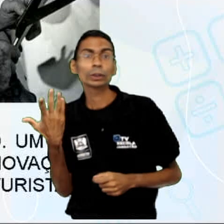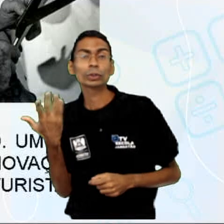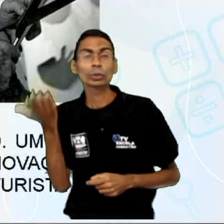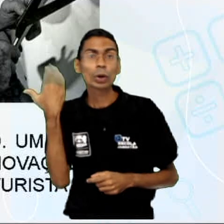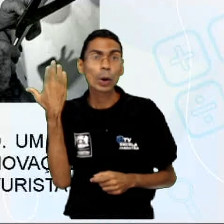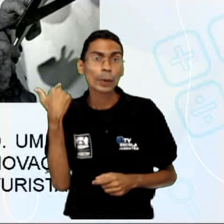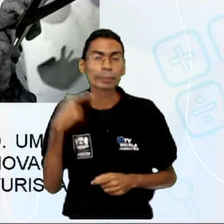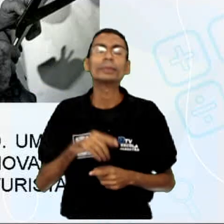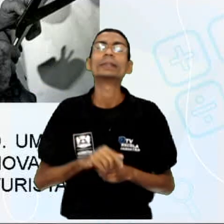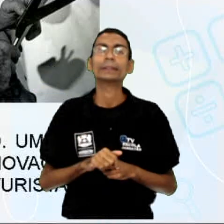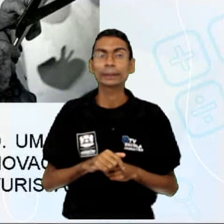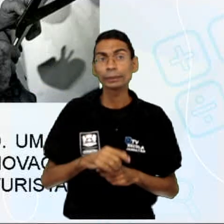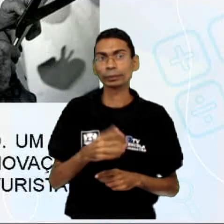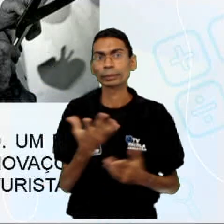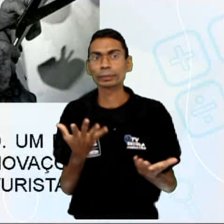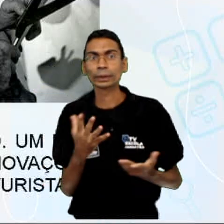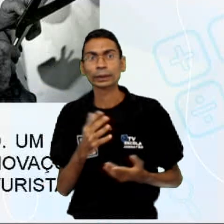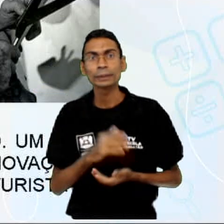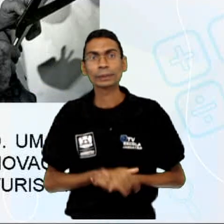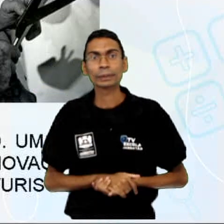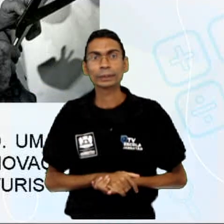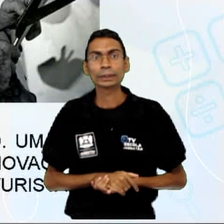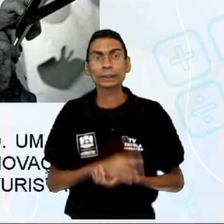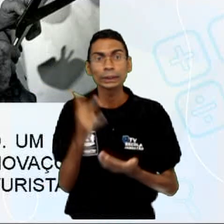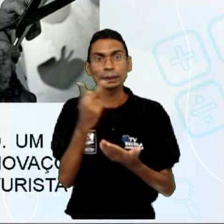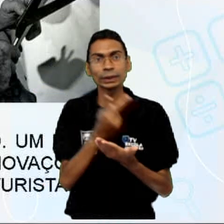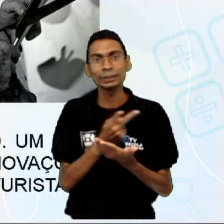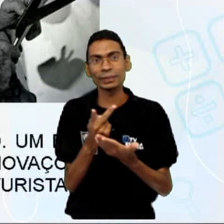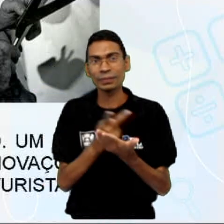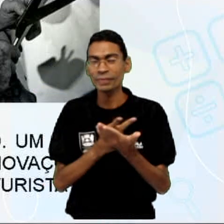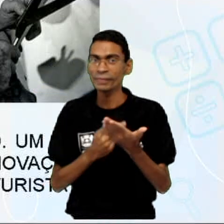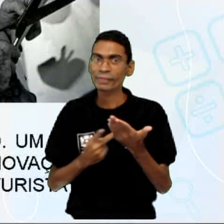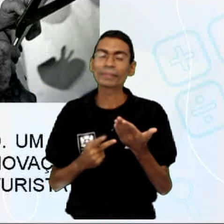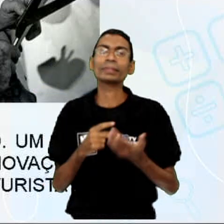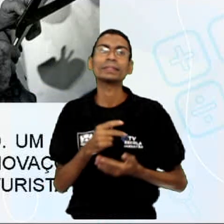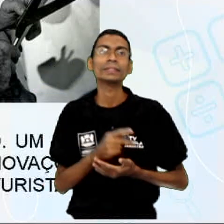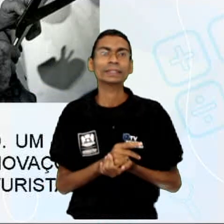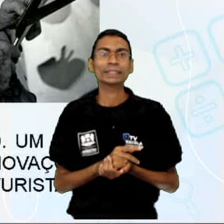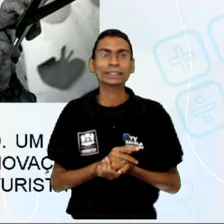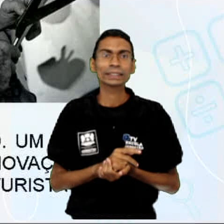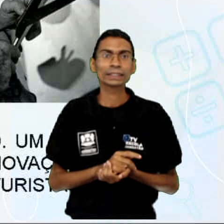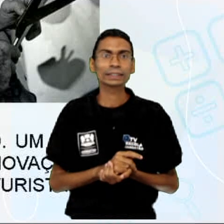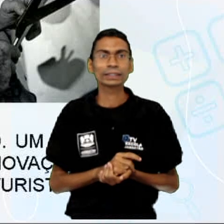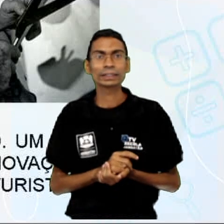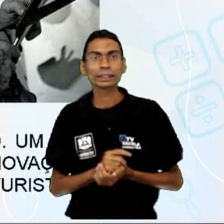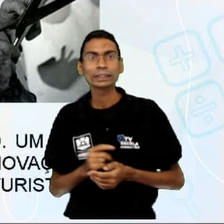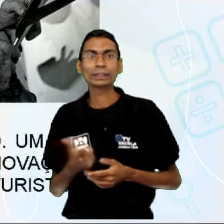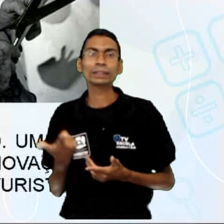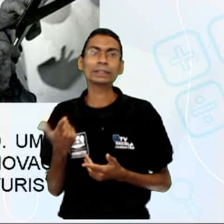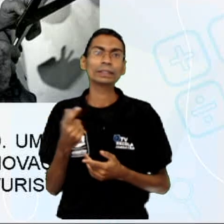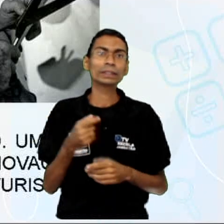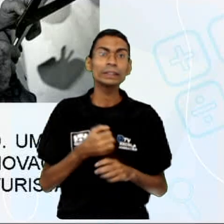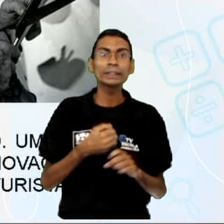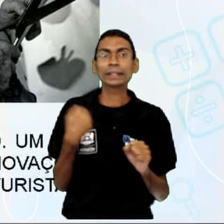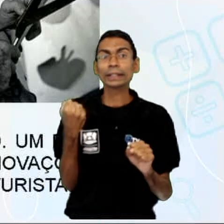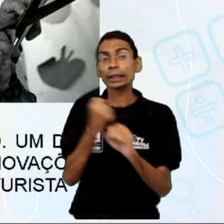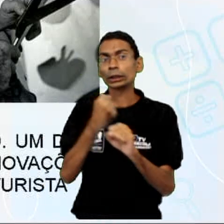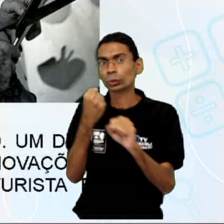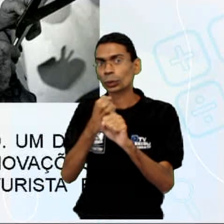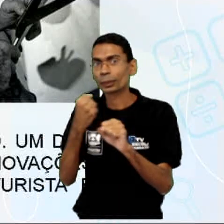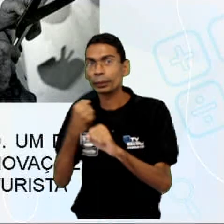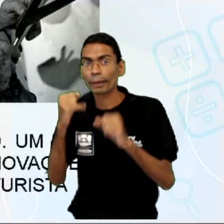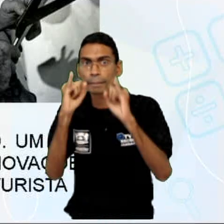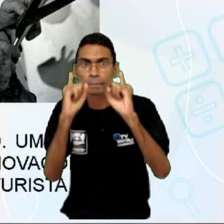artes visuais. Para artes visuais, desenhista, gravurista e também escultor. No